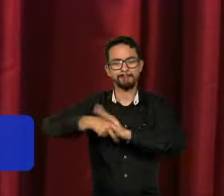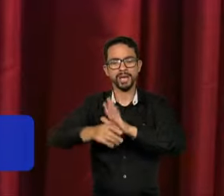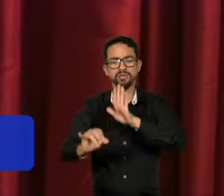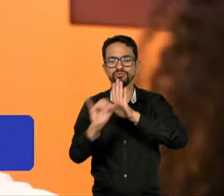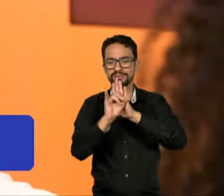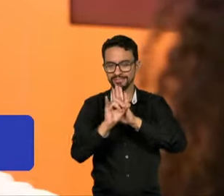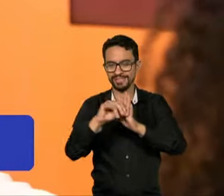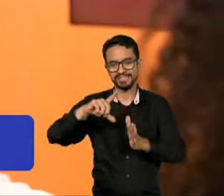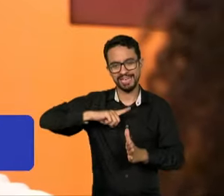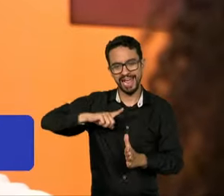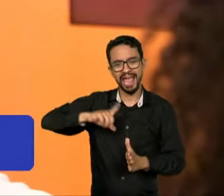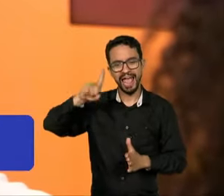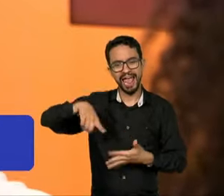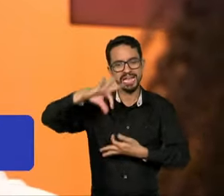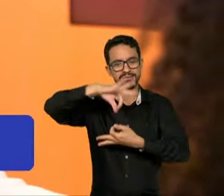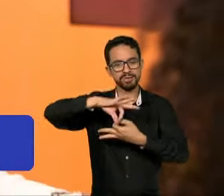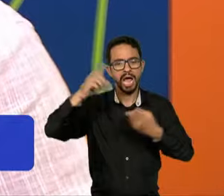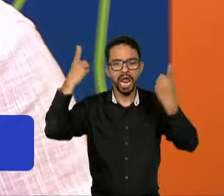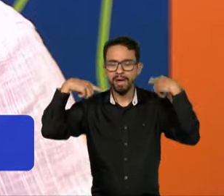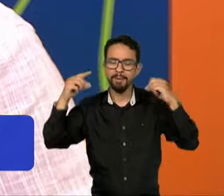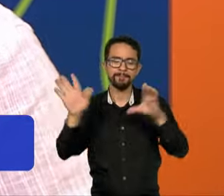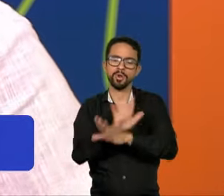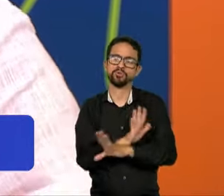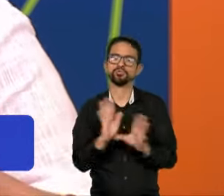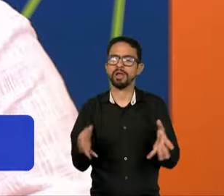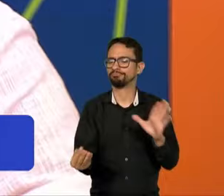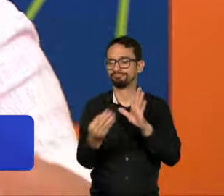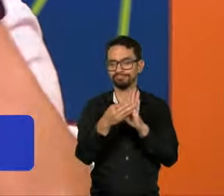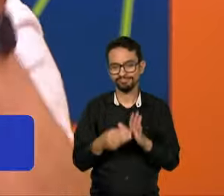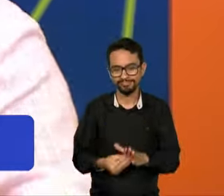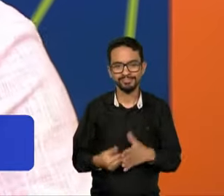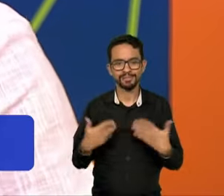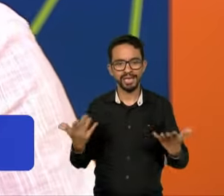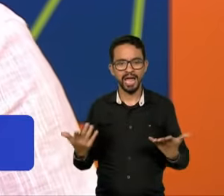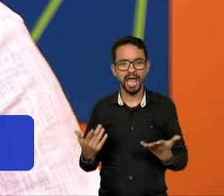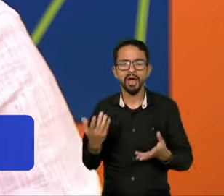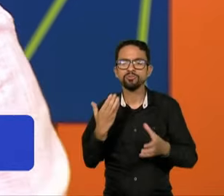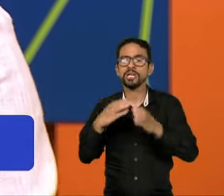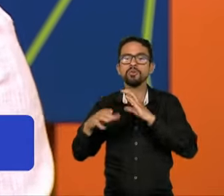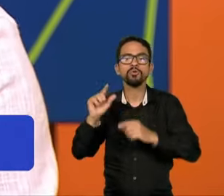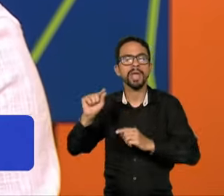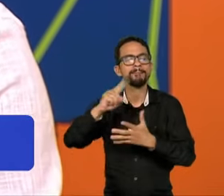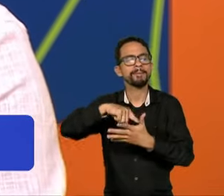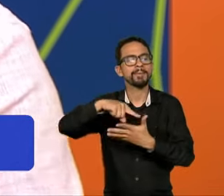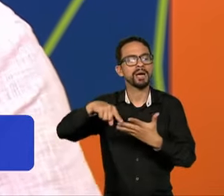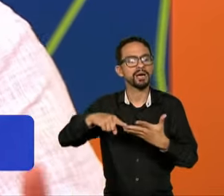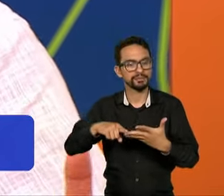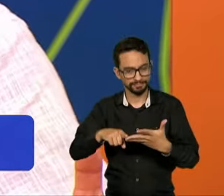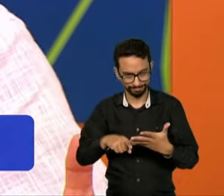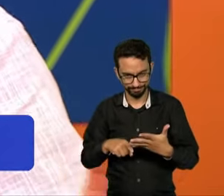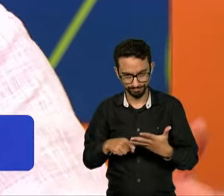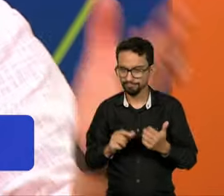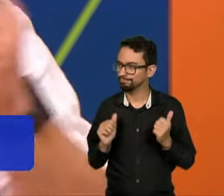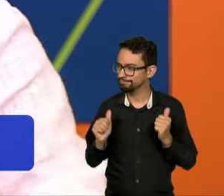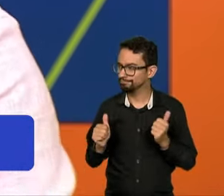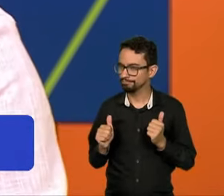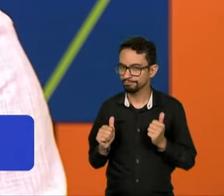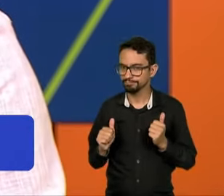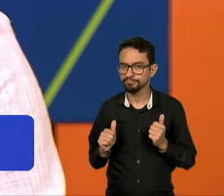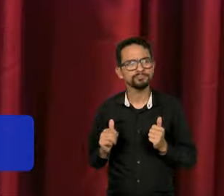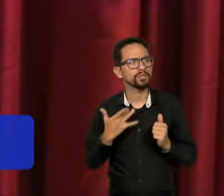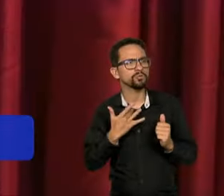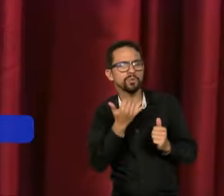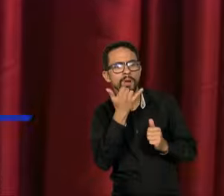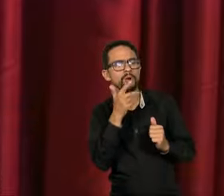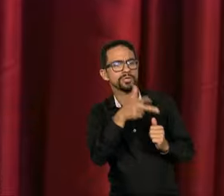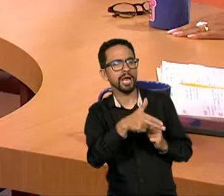caso de fratura exposta, dores vivas, né? Aí pronto, já lembrou dele. Tem, né? Ah, eu não sou cantor, o que eu vou fazer lá e tal? Ô, Cícero. Convenci, pode. Não,